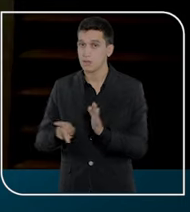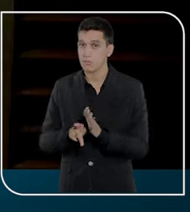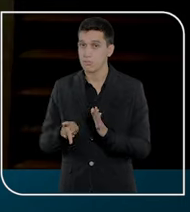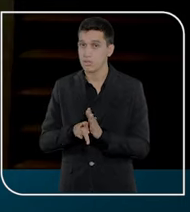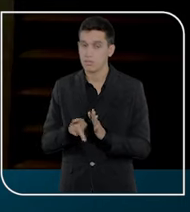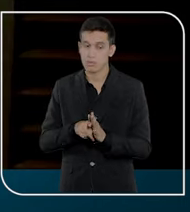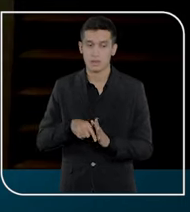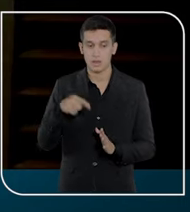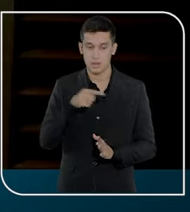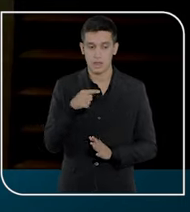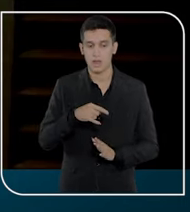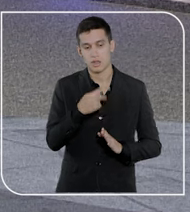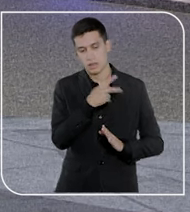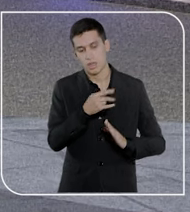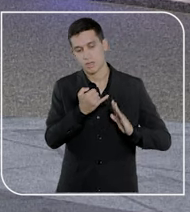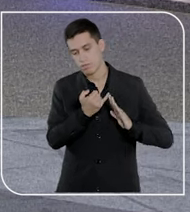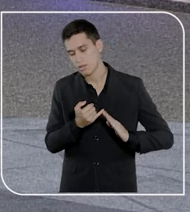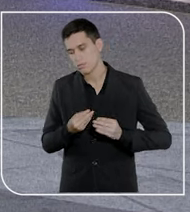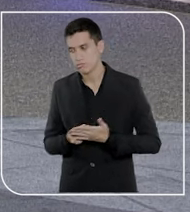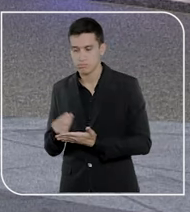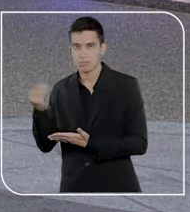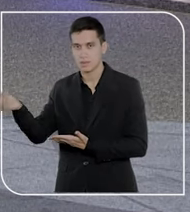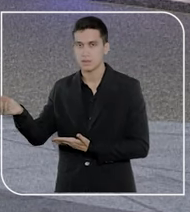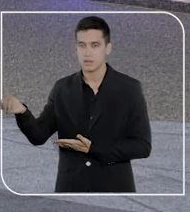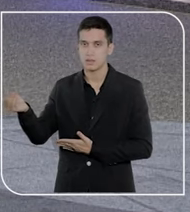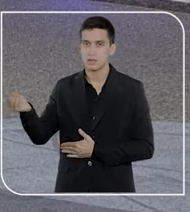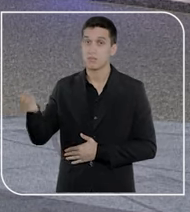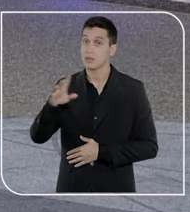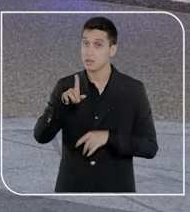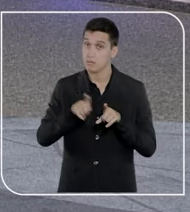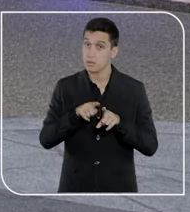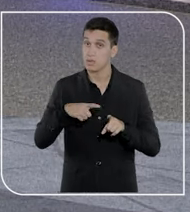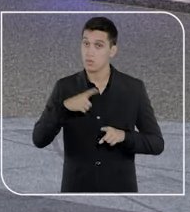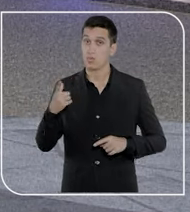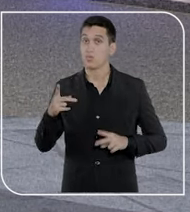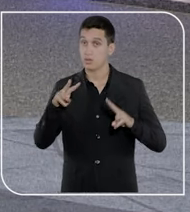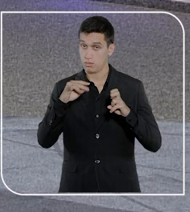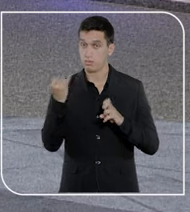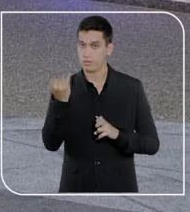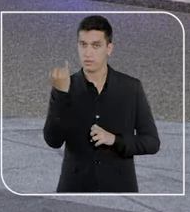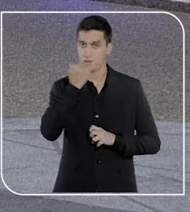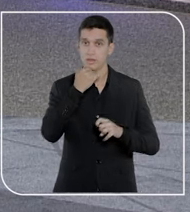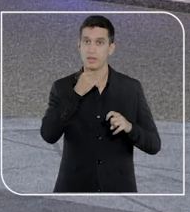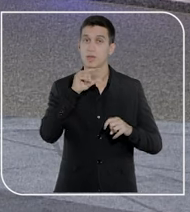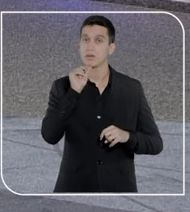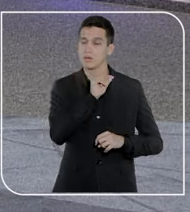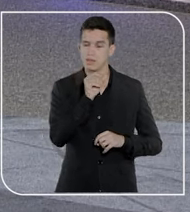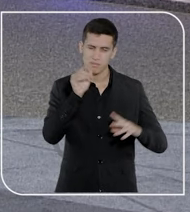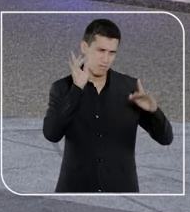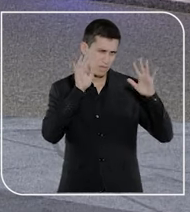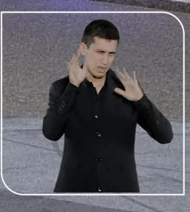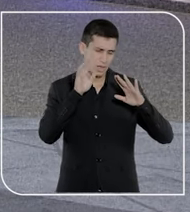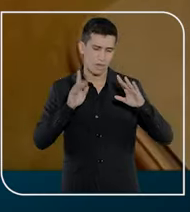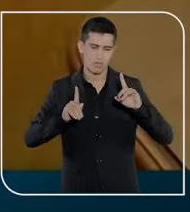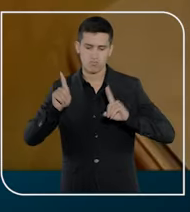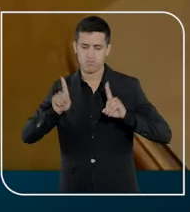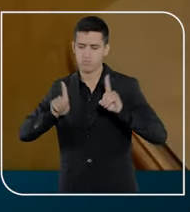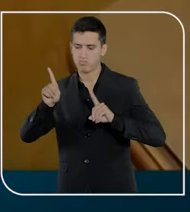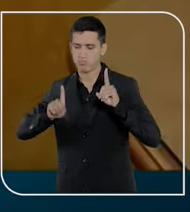da alienação. Sério que E eu tem nem uma questão senti. importante também, que é o Sim. seguinte: vamos imaginar que o leilão foi